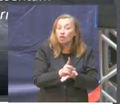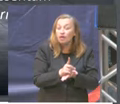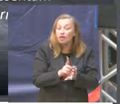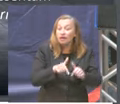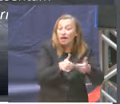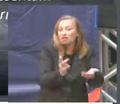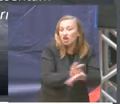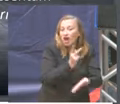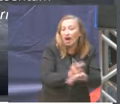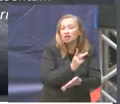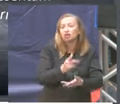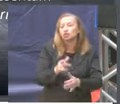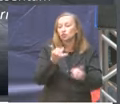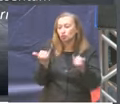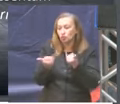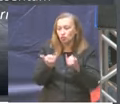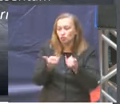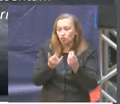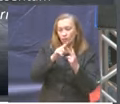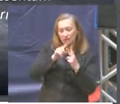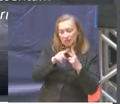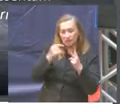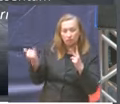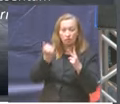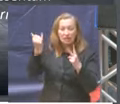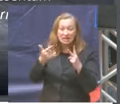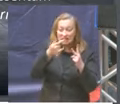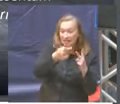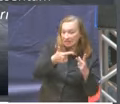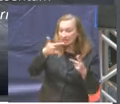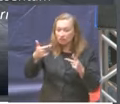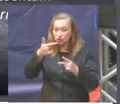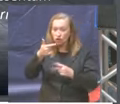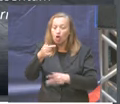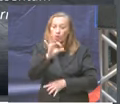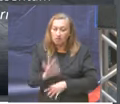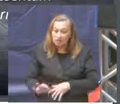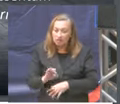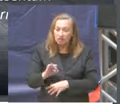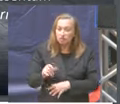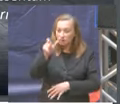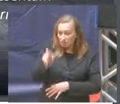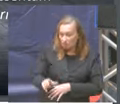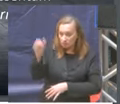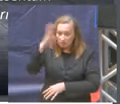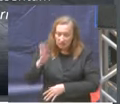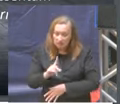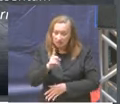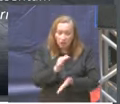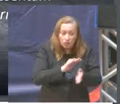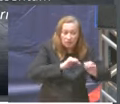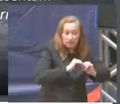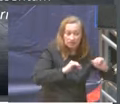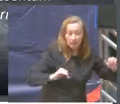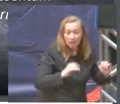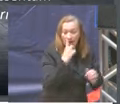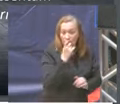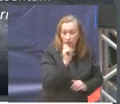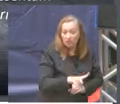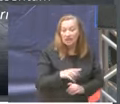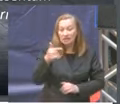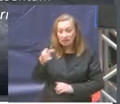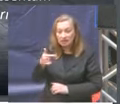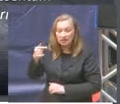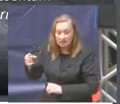eu trago dois dados importantes. 72% do brasileiro não separa um lixo comum do reciclável. E 77% sabe que o plástico